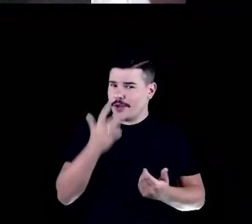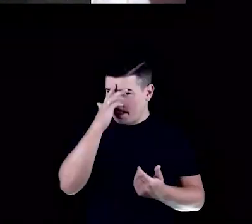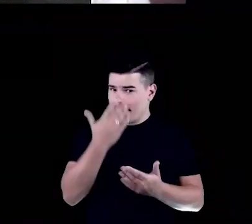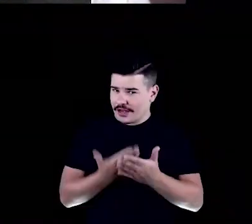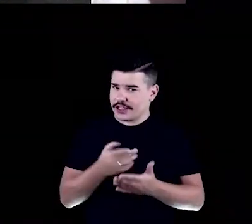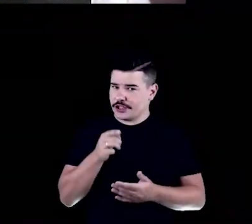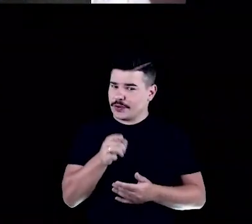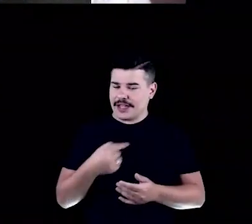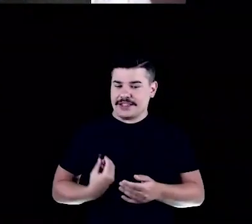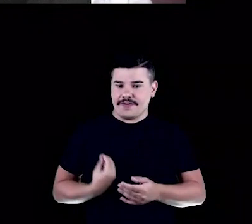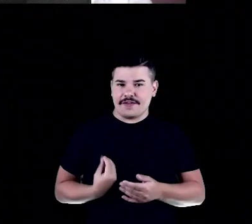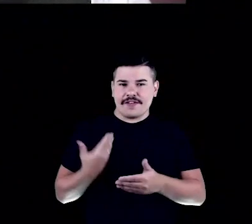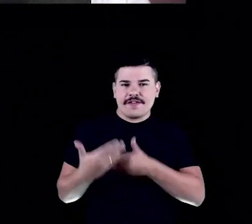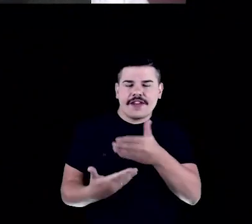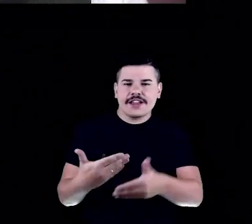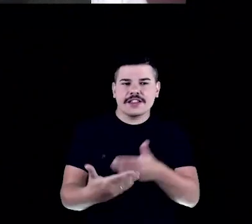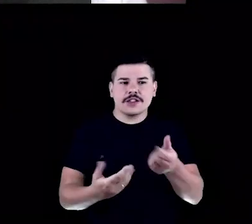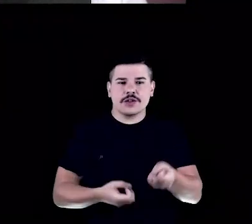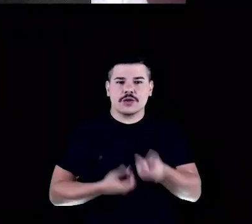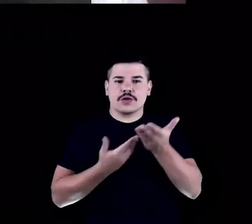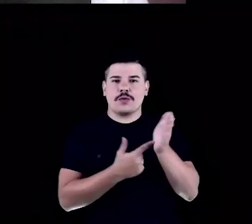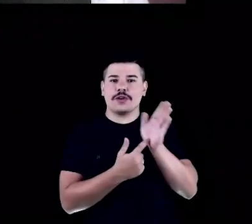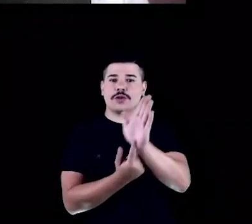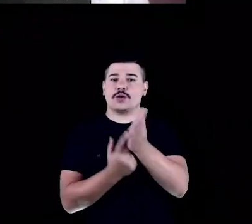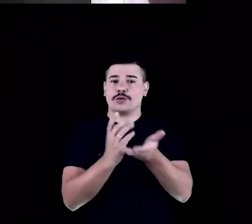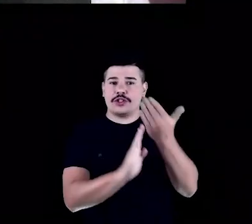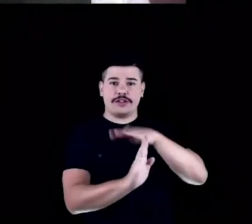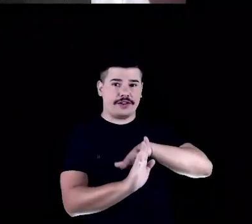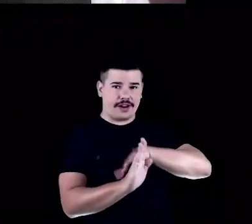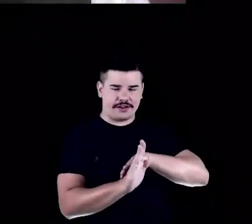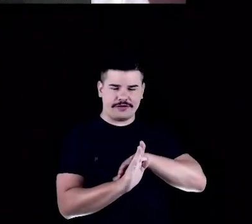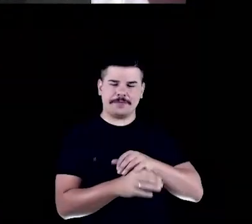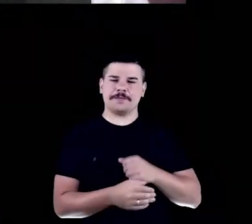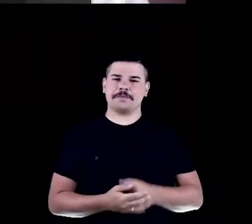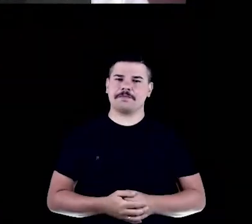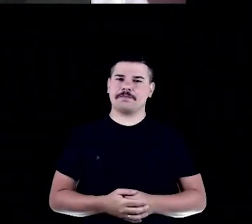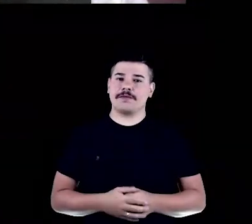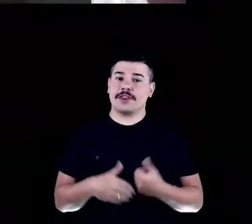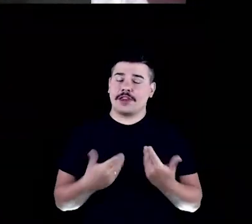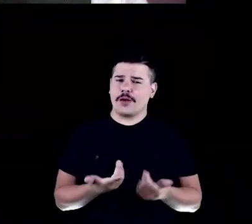Então, acho que essas vivências, elas acabam explodindo em subjetividade. E aí, quando...